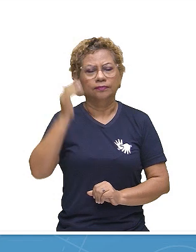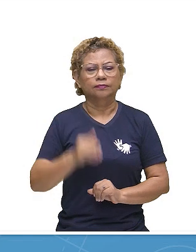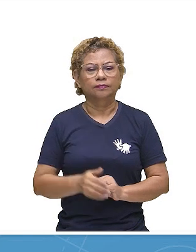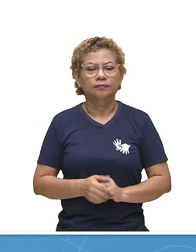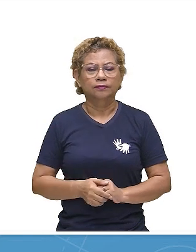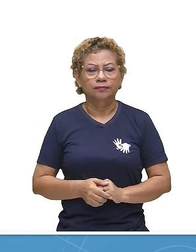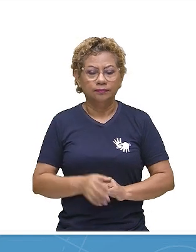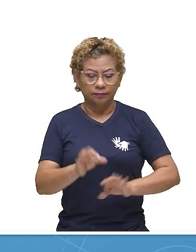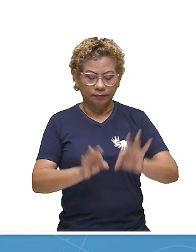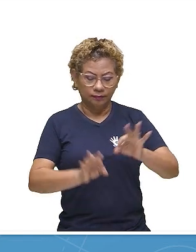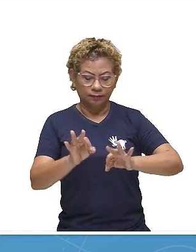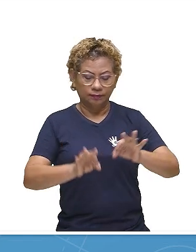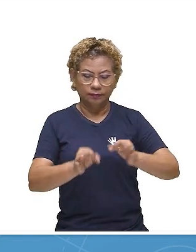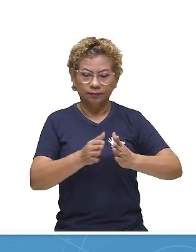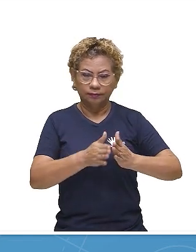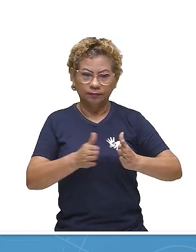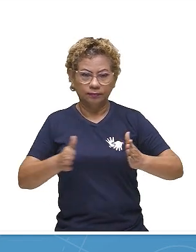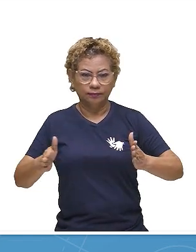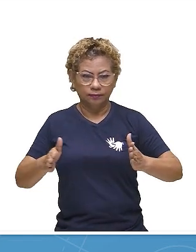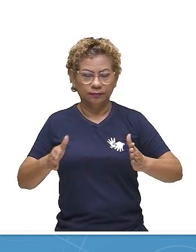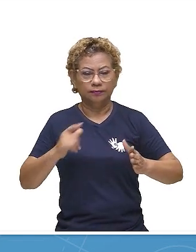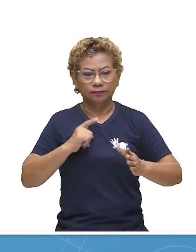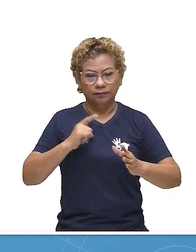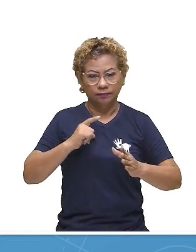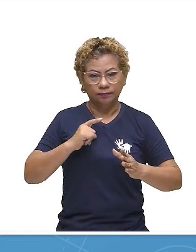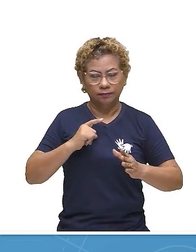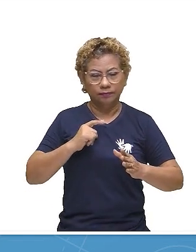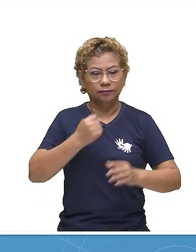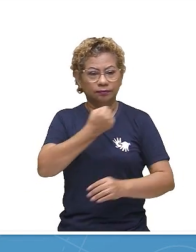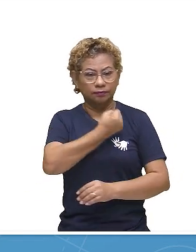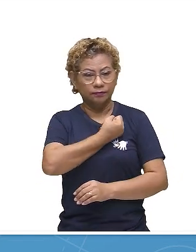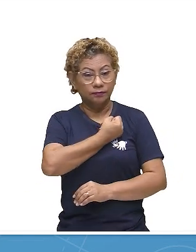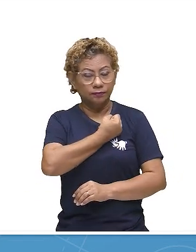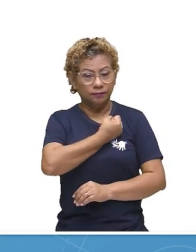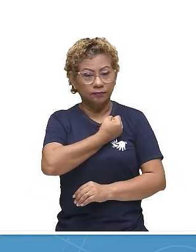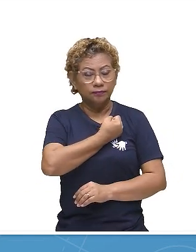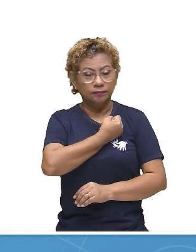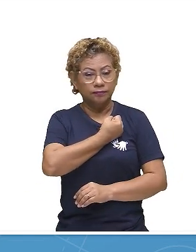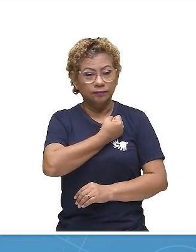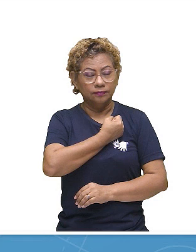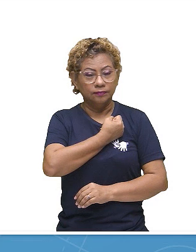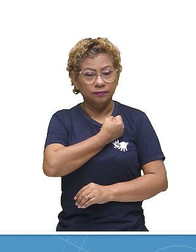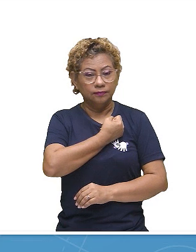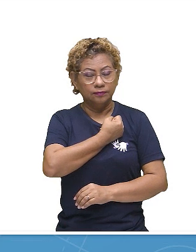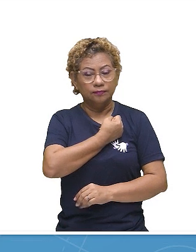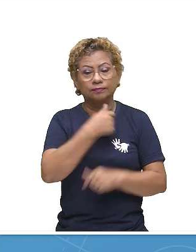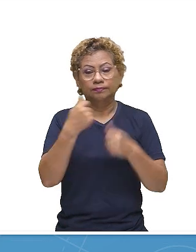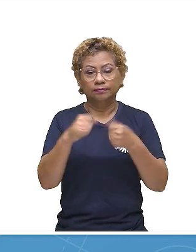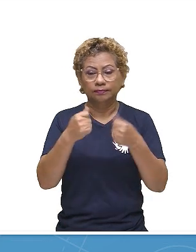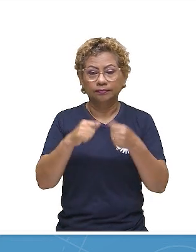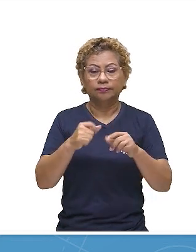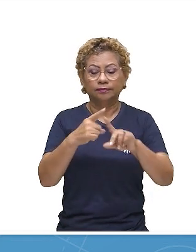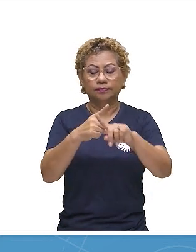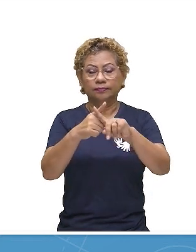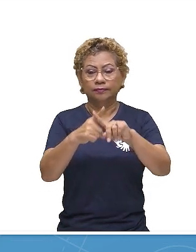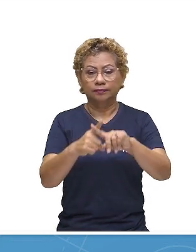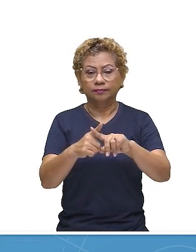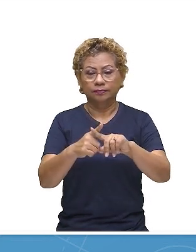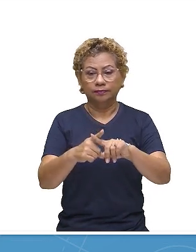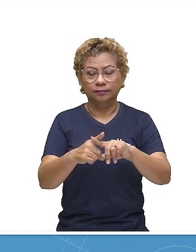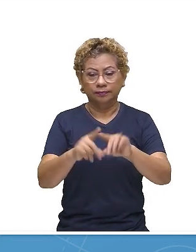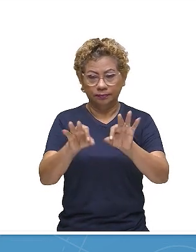numérico e o radical existe uma operação de multiplicação,